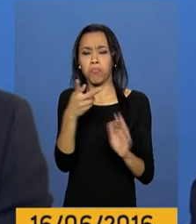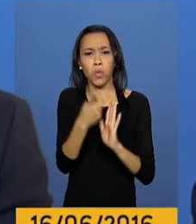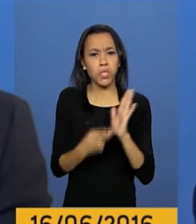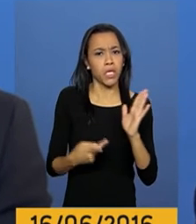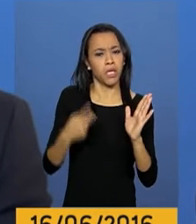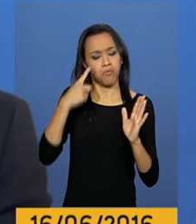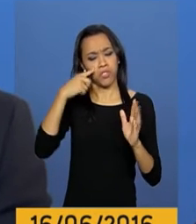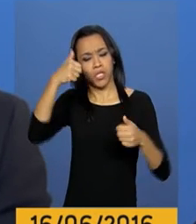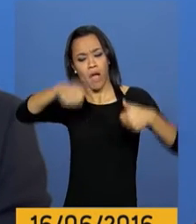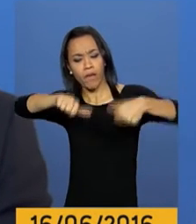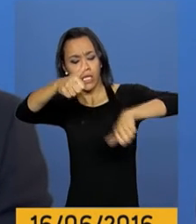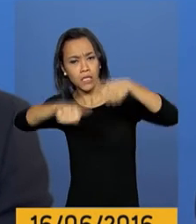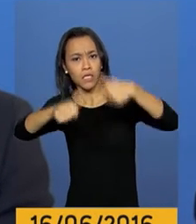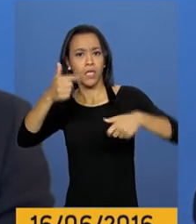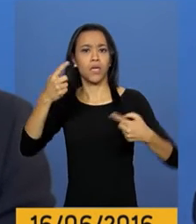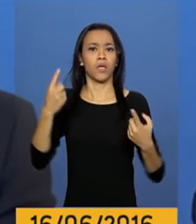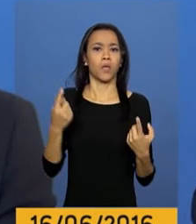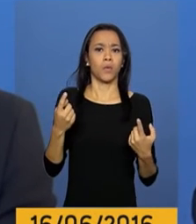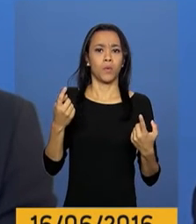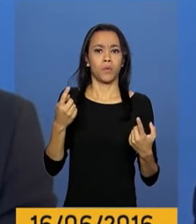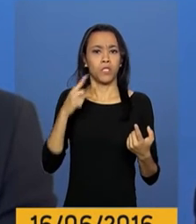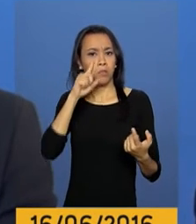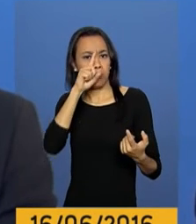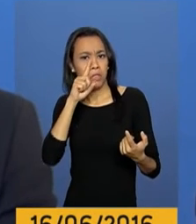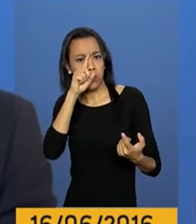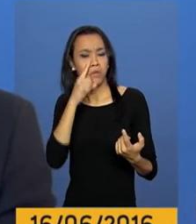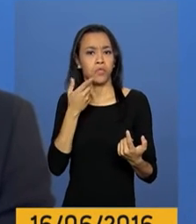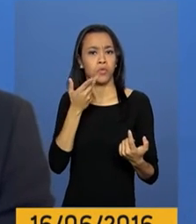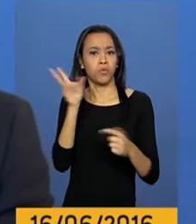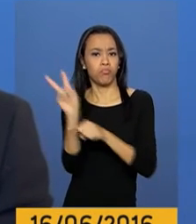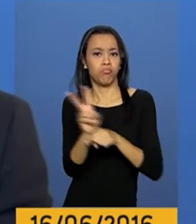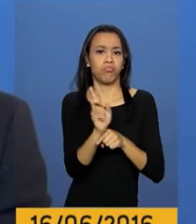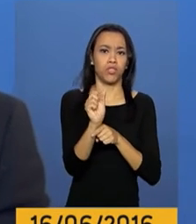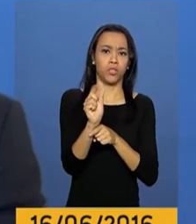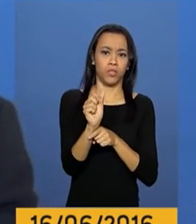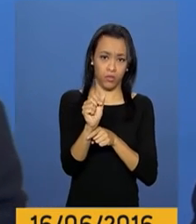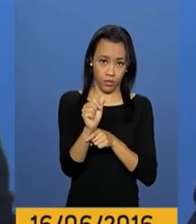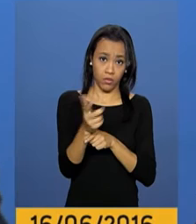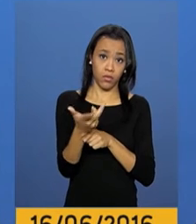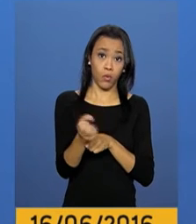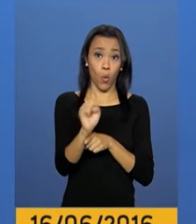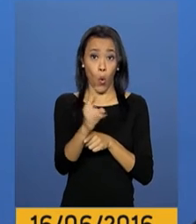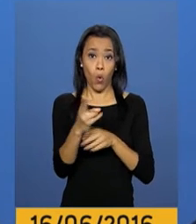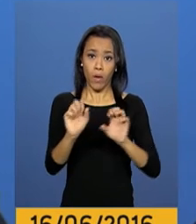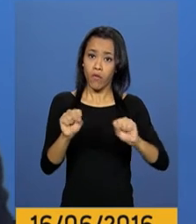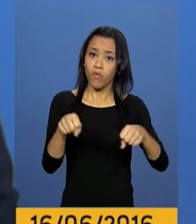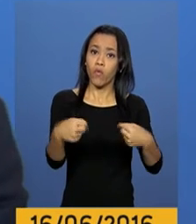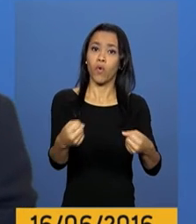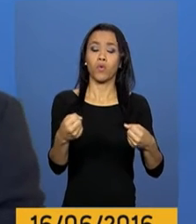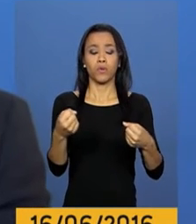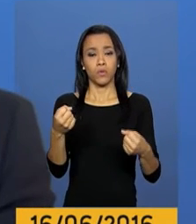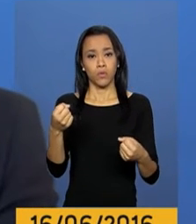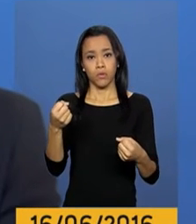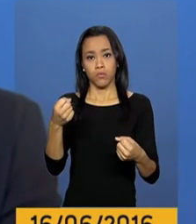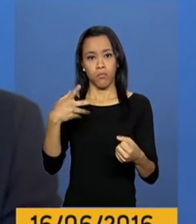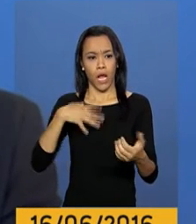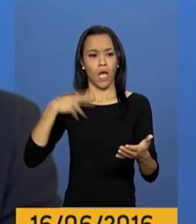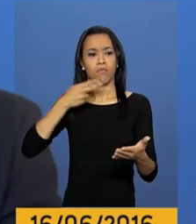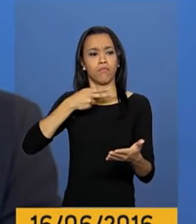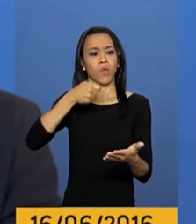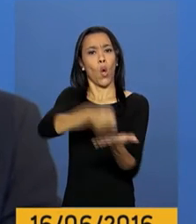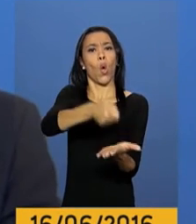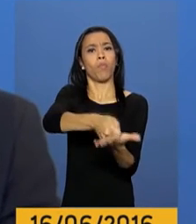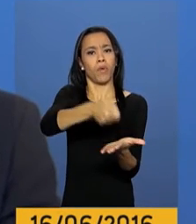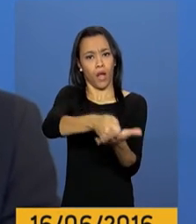de avaliação do ponto de vista de risco de crédito ou de reforço do processo de cobrança